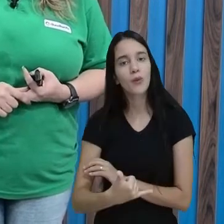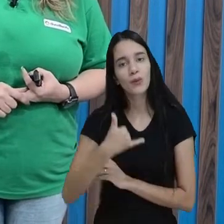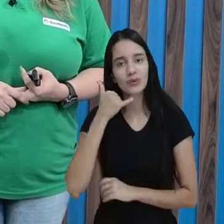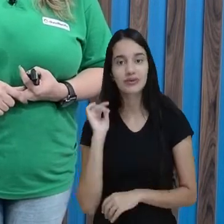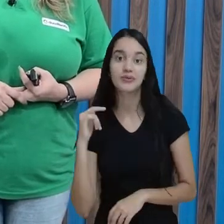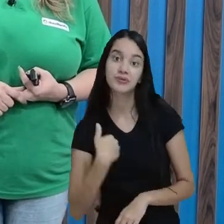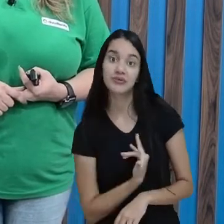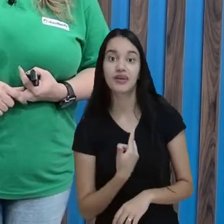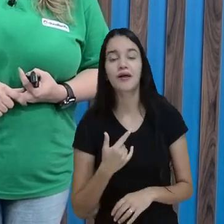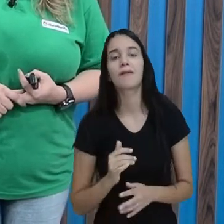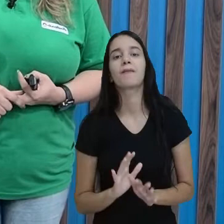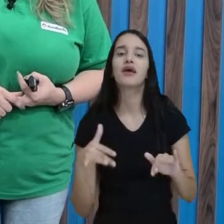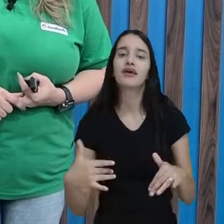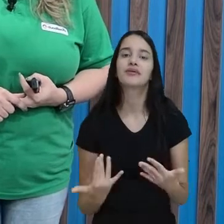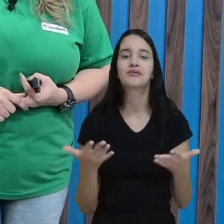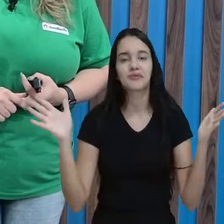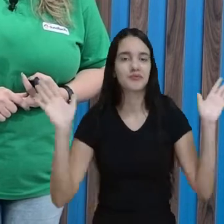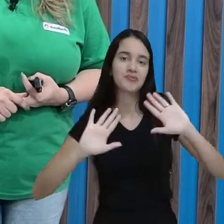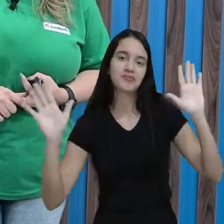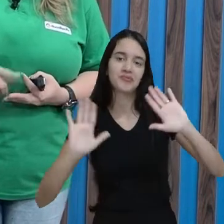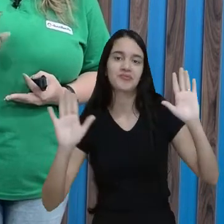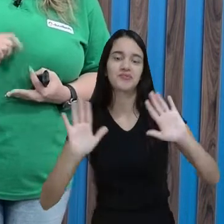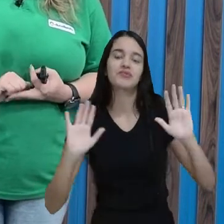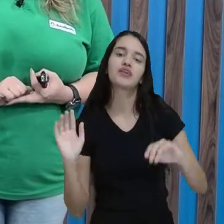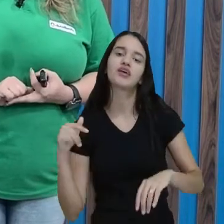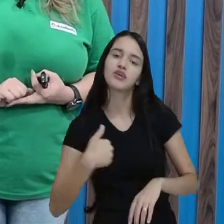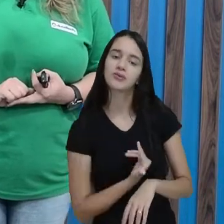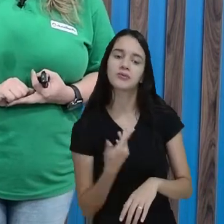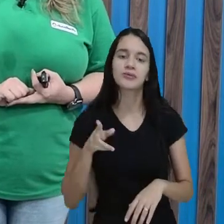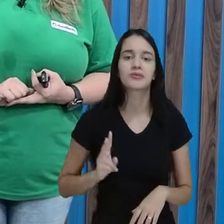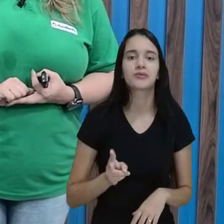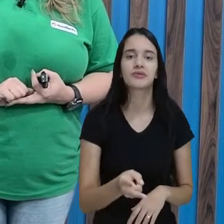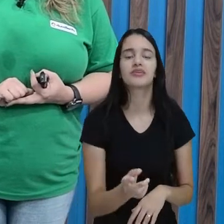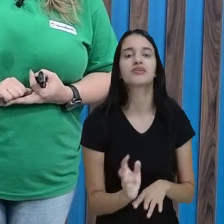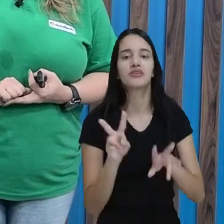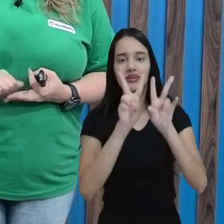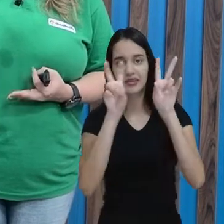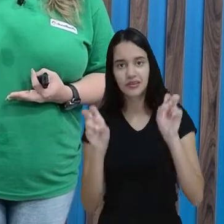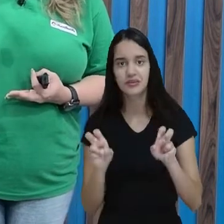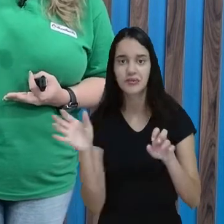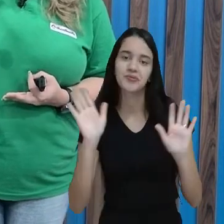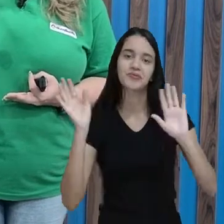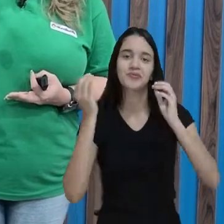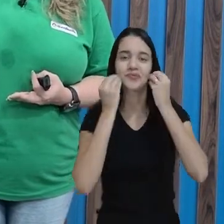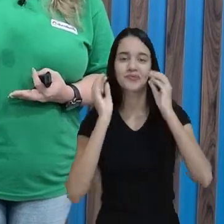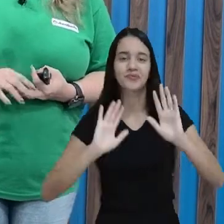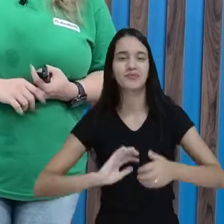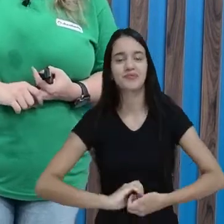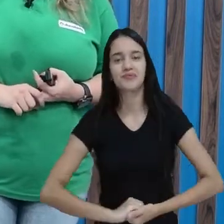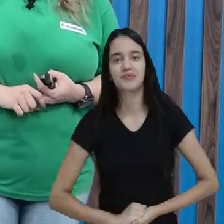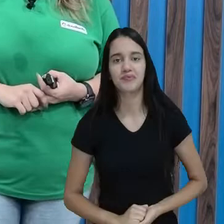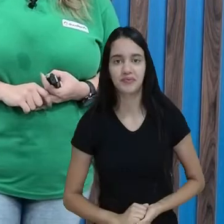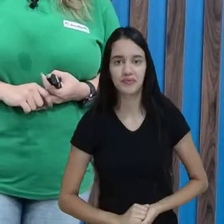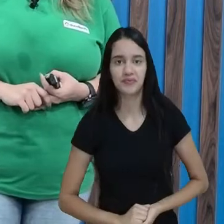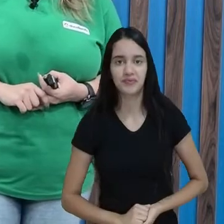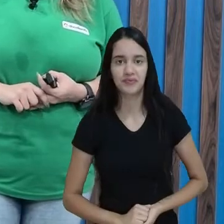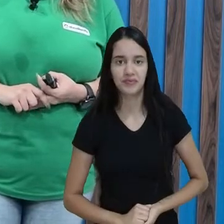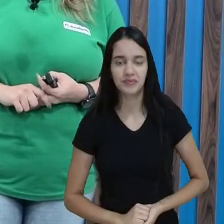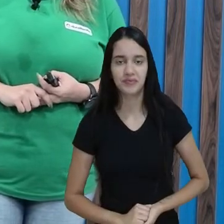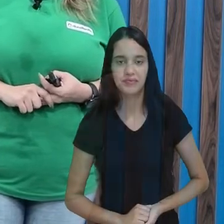tá bom? Então, até a próxima aula, a gente continua um pouquinho desse assunto, tá bom? Vejo vocês. Tchau, tchau.